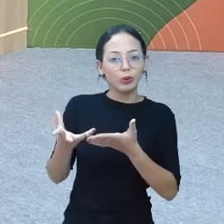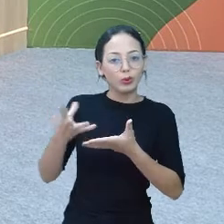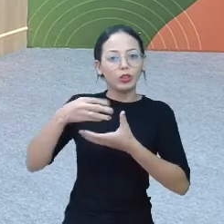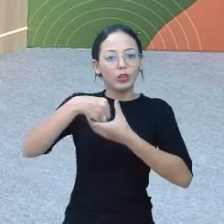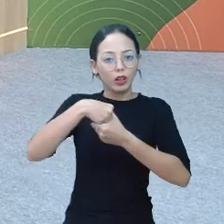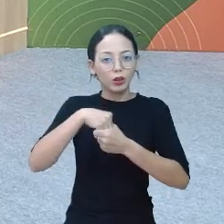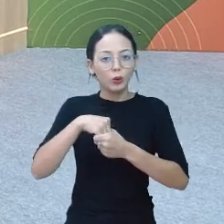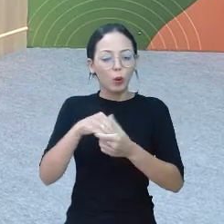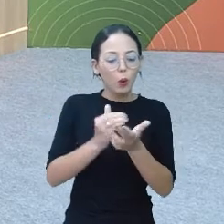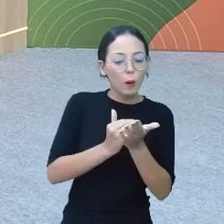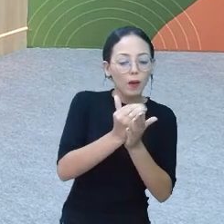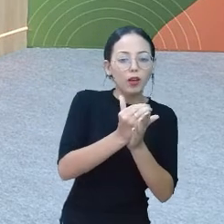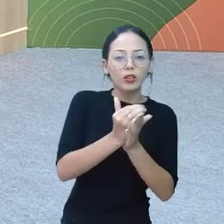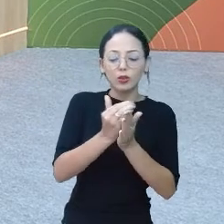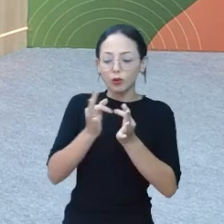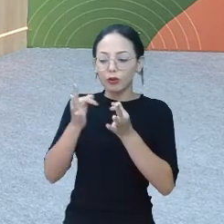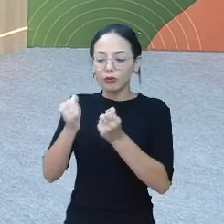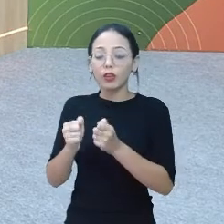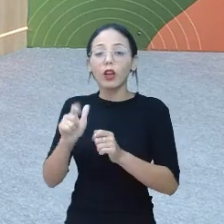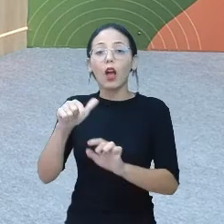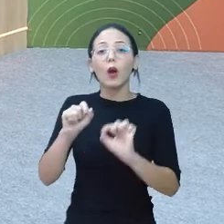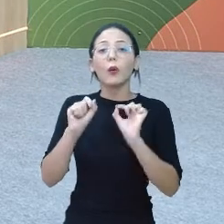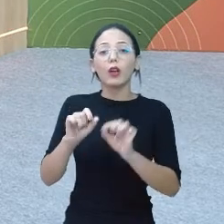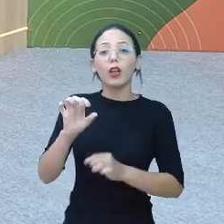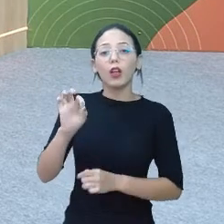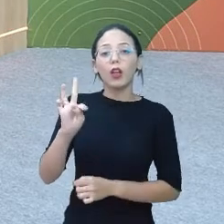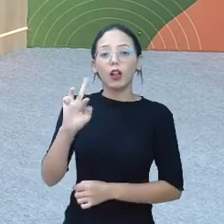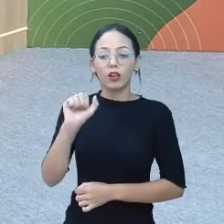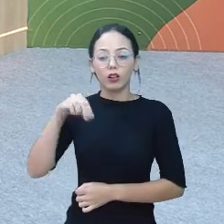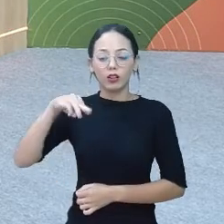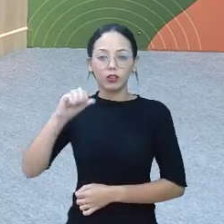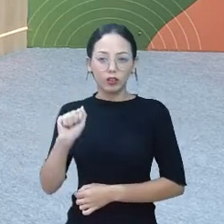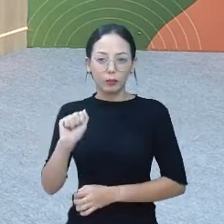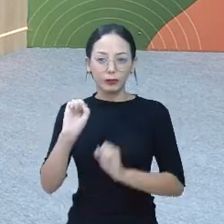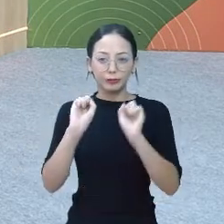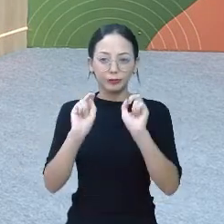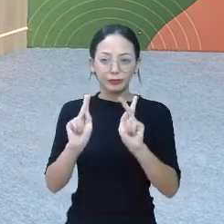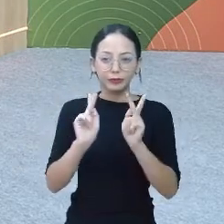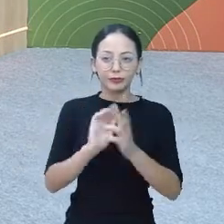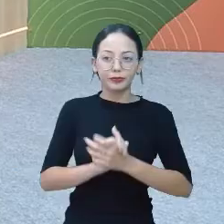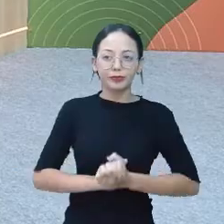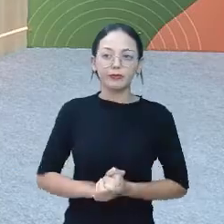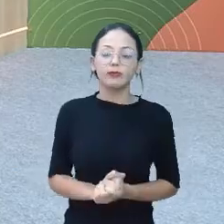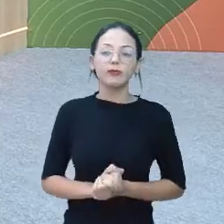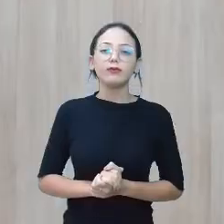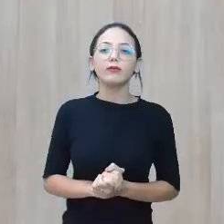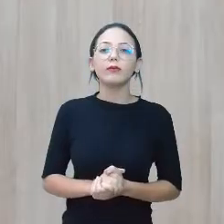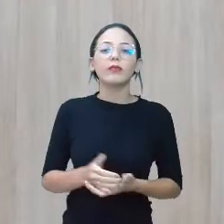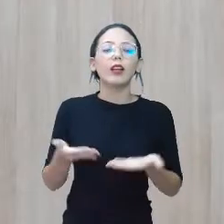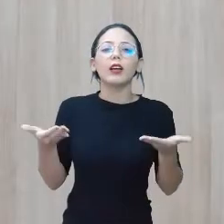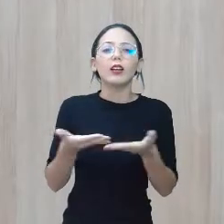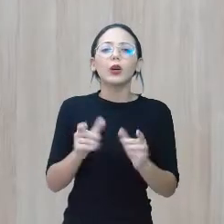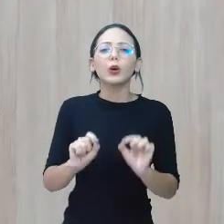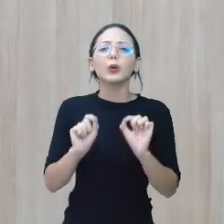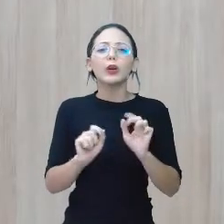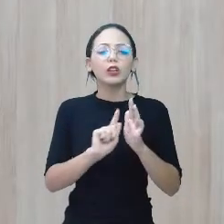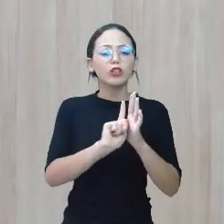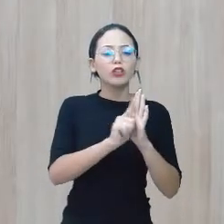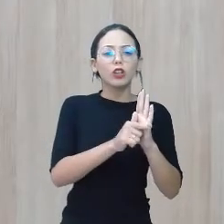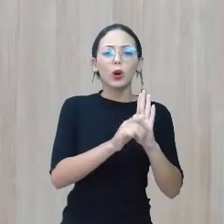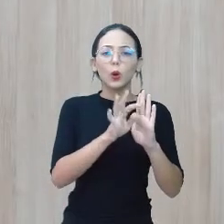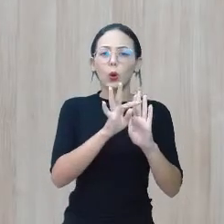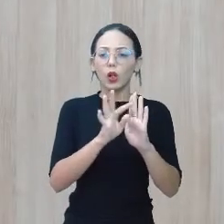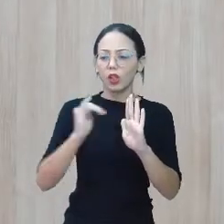começo e o fim é o que a gente chama de trama ou enredo. Tudo certo? Então, a gente chega ao gênero narrativo, né? O